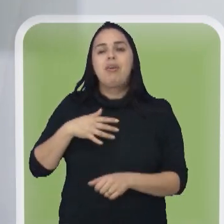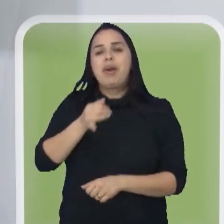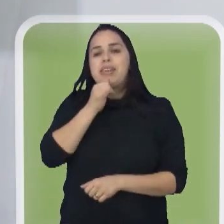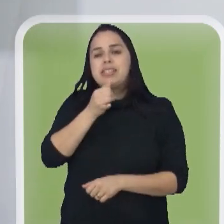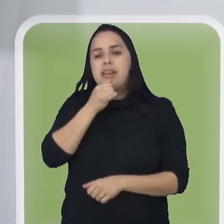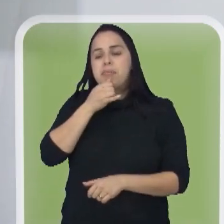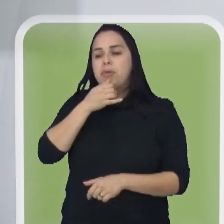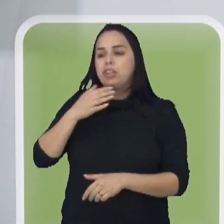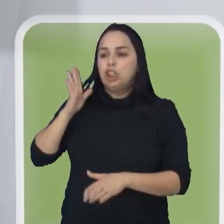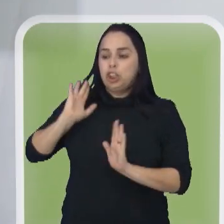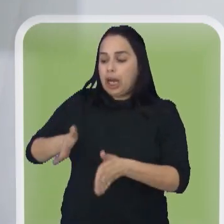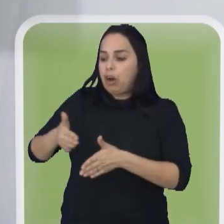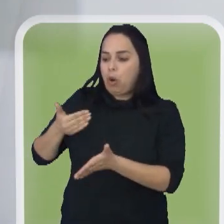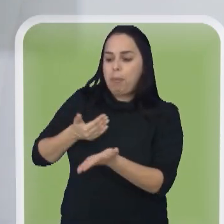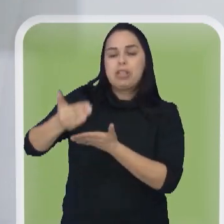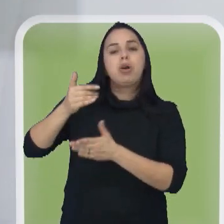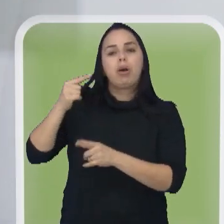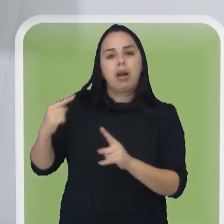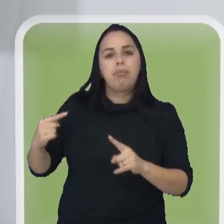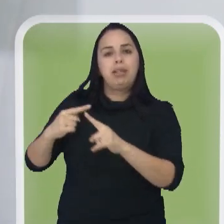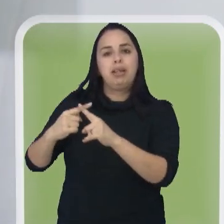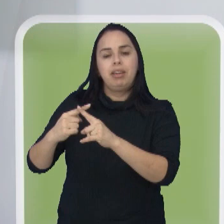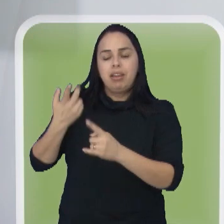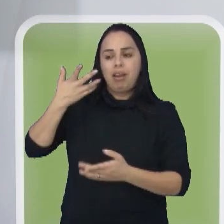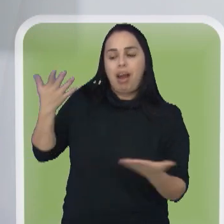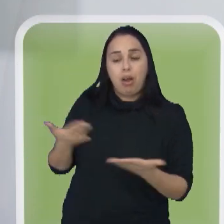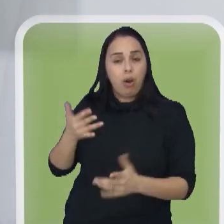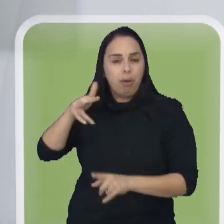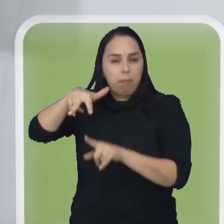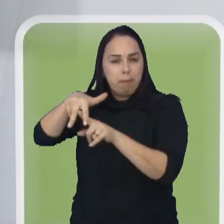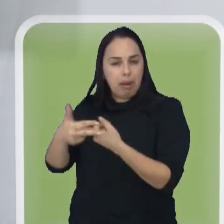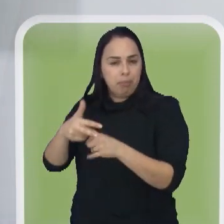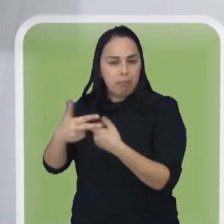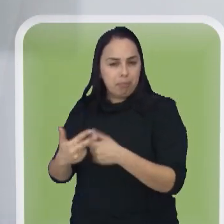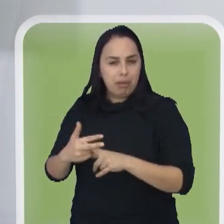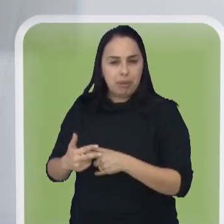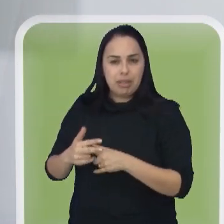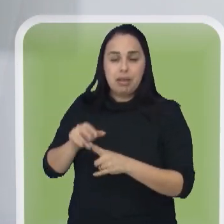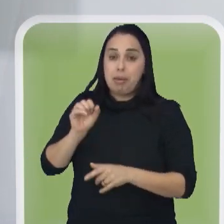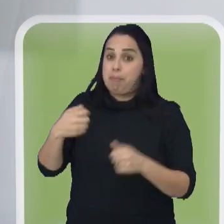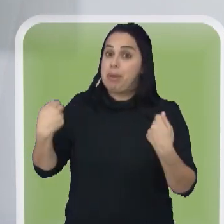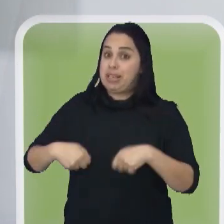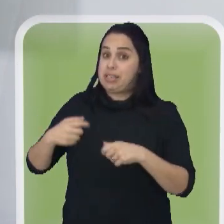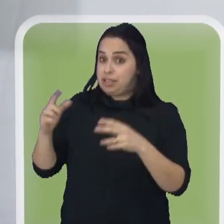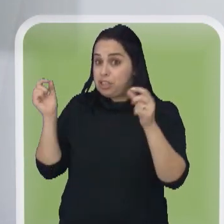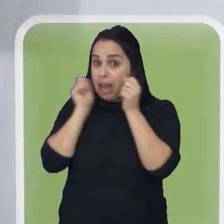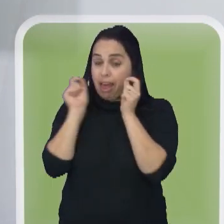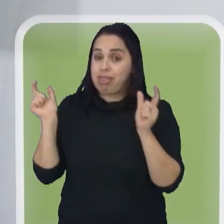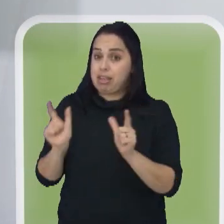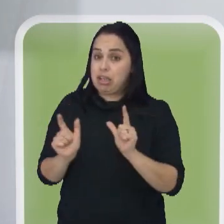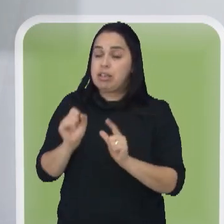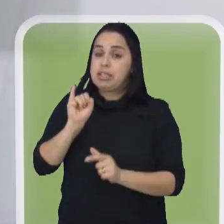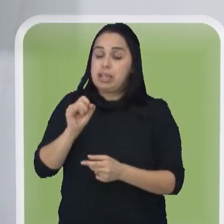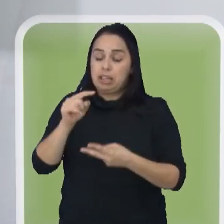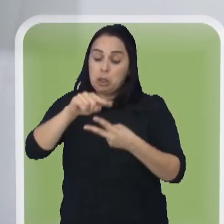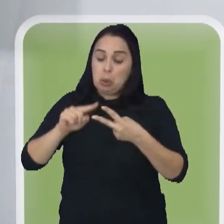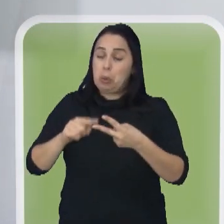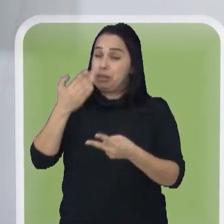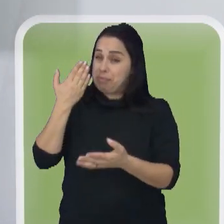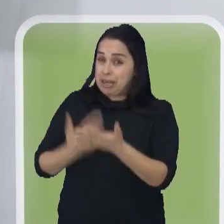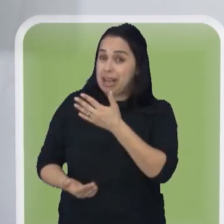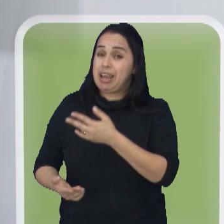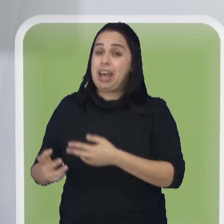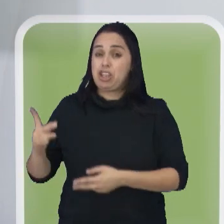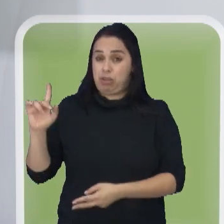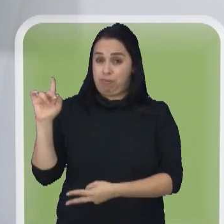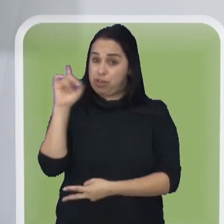andando. E o São José tem que abrir o olho também, porque não, se perder, acaba, né, 2 derrotas, acaba pesando um pouco, né, nessa